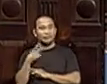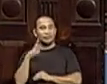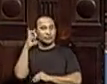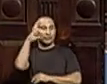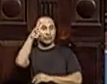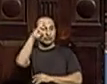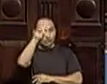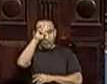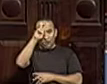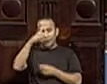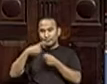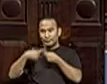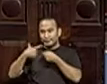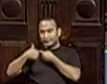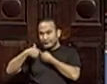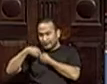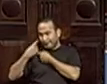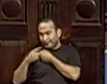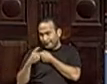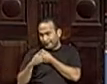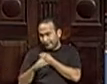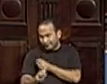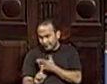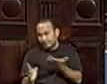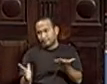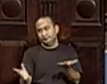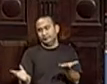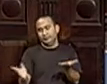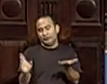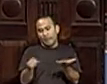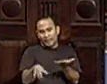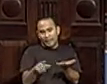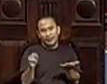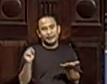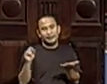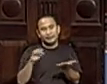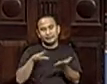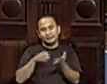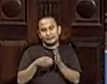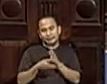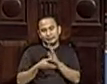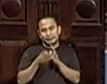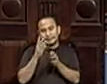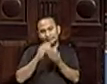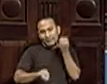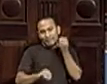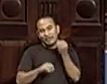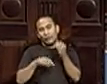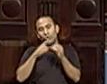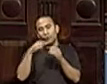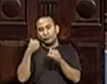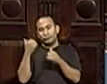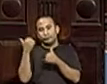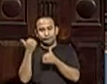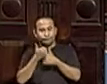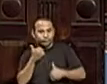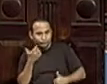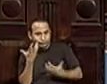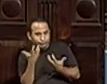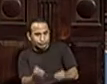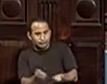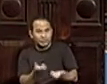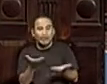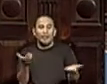no município longa, que é o senhor Mário Tricano, né, que saiu do mandato, o vice assumiu e Teresópolis